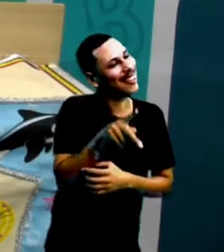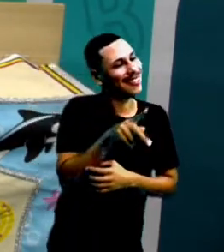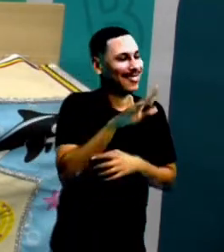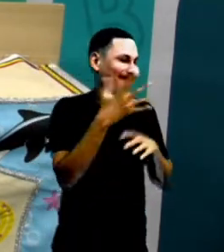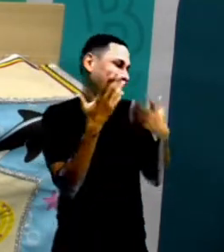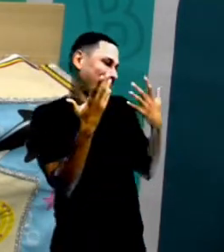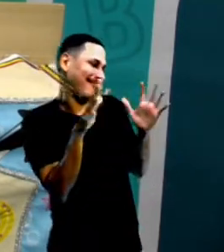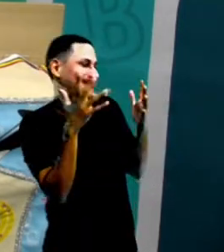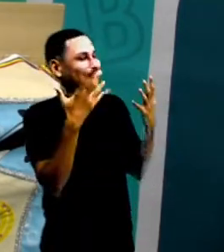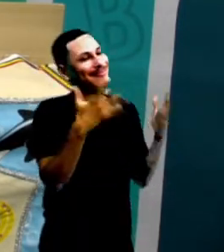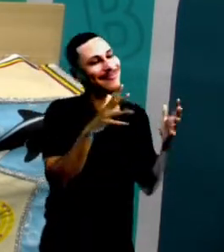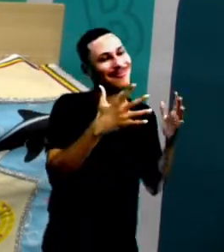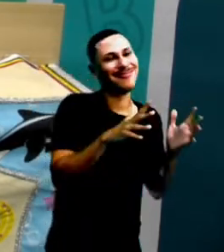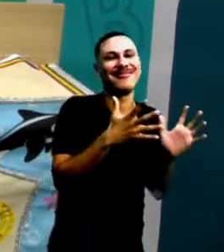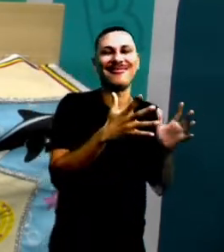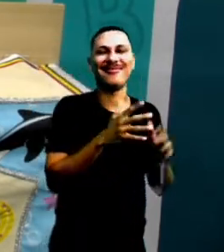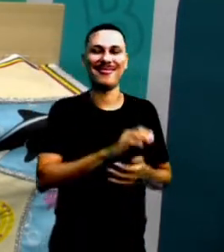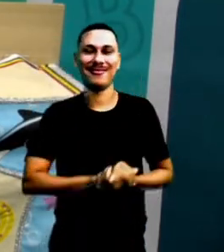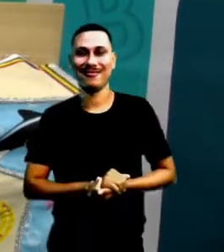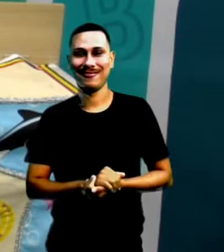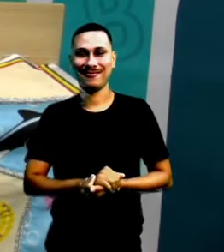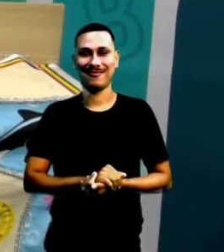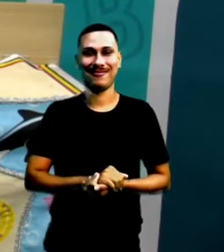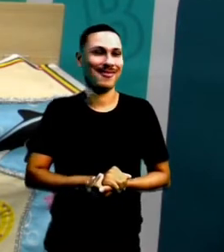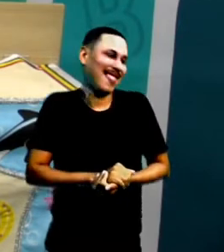Vocês estão vendo, gente, como ela tá hoje?